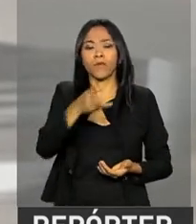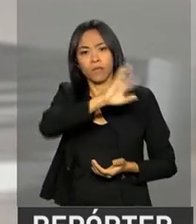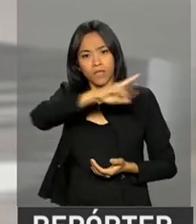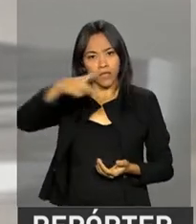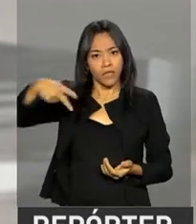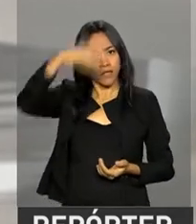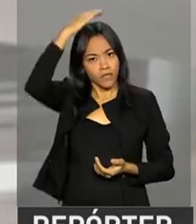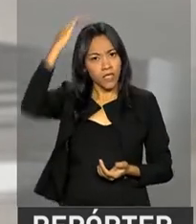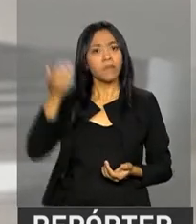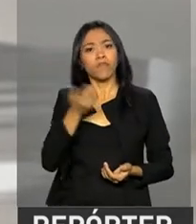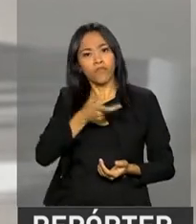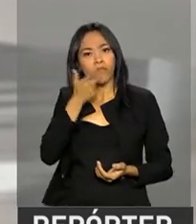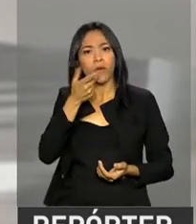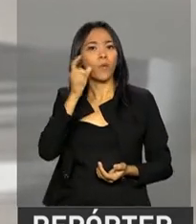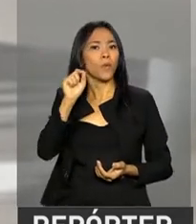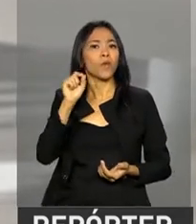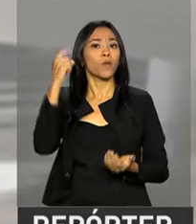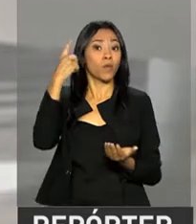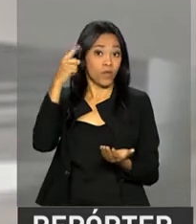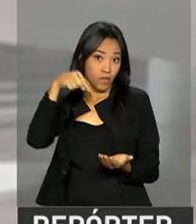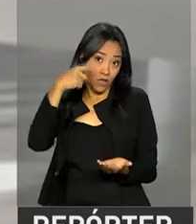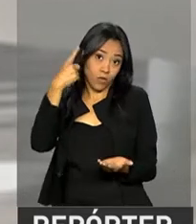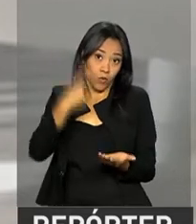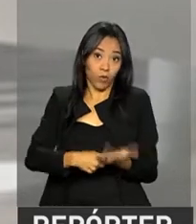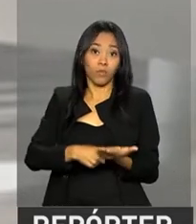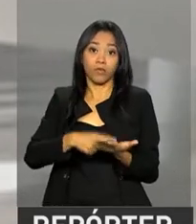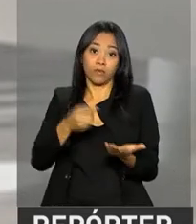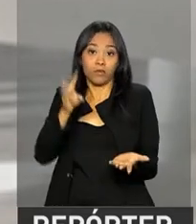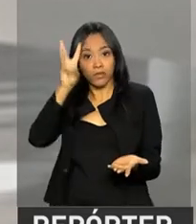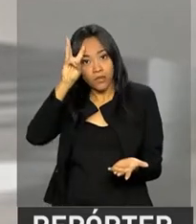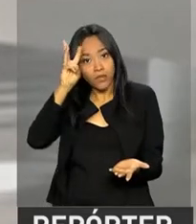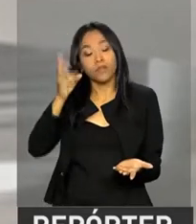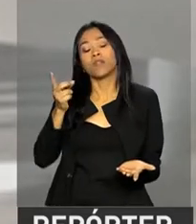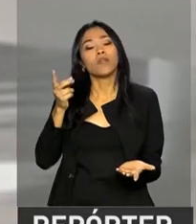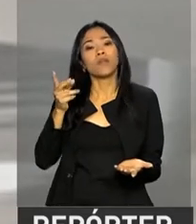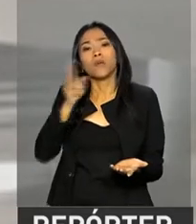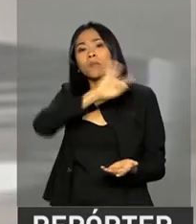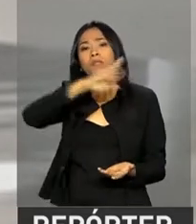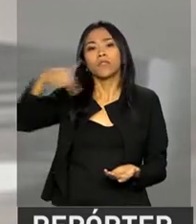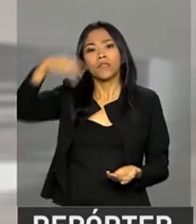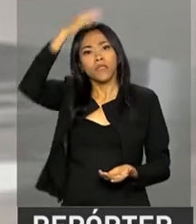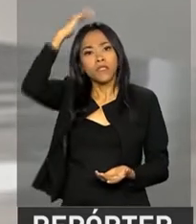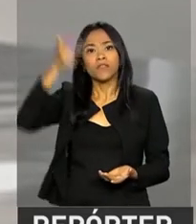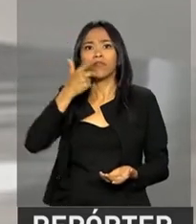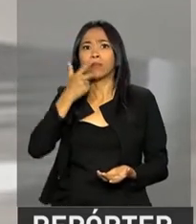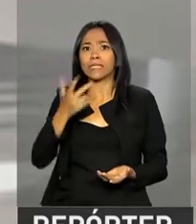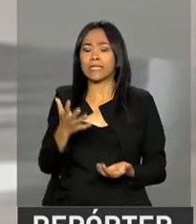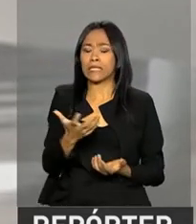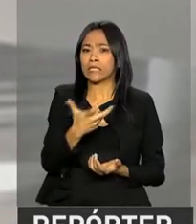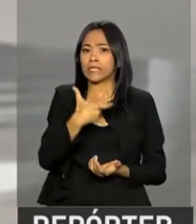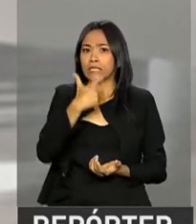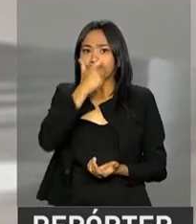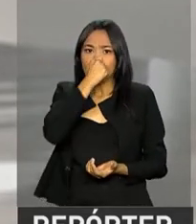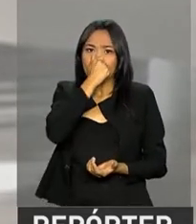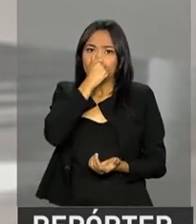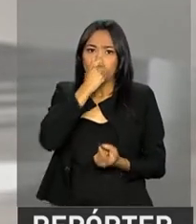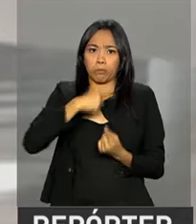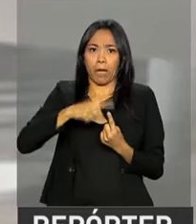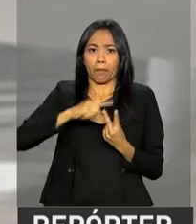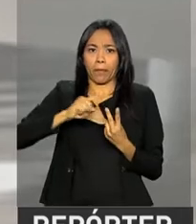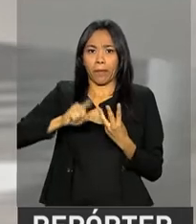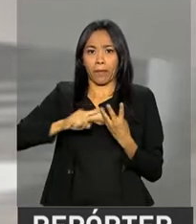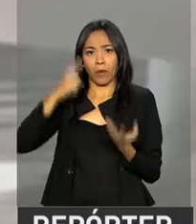sobre essa agenda sobre a agenda desta terça-feira presidente disse que tem o dia cheio de reuniões com parlamentares